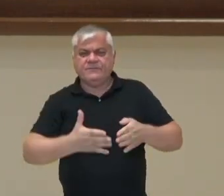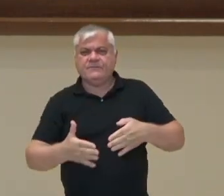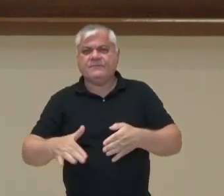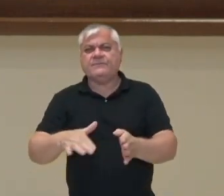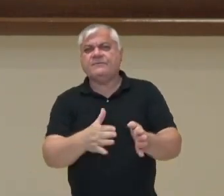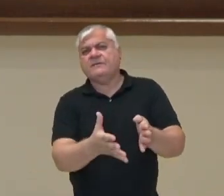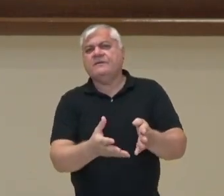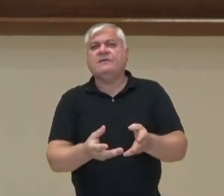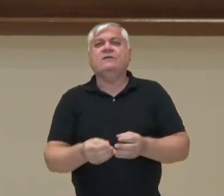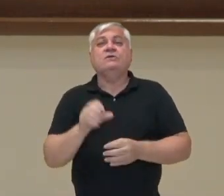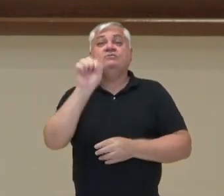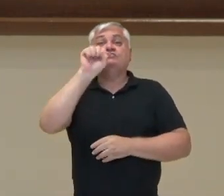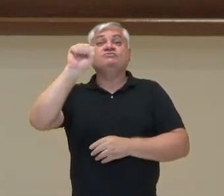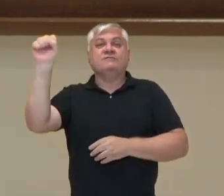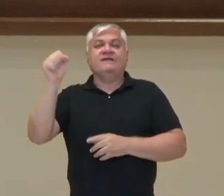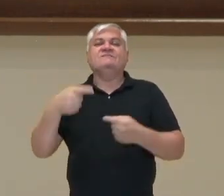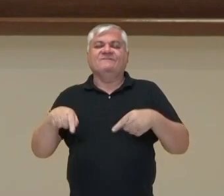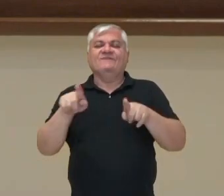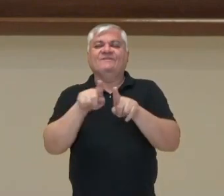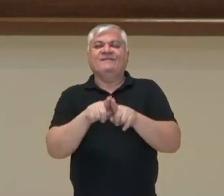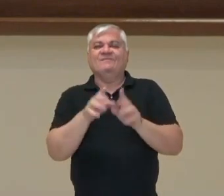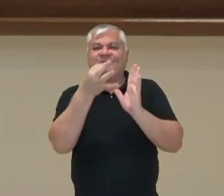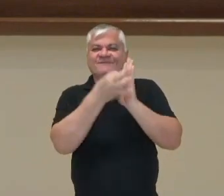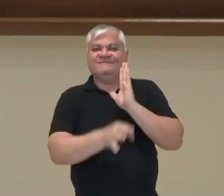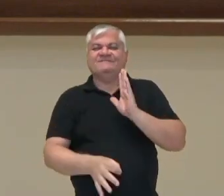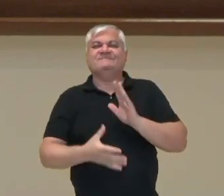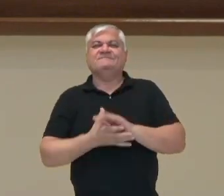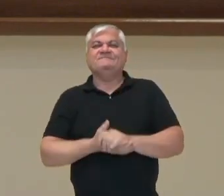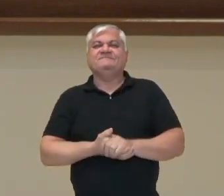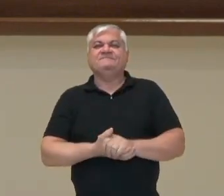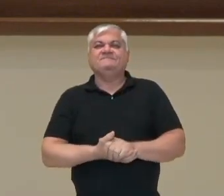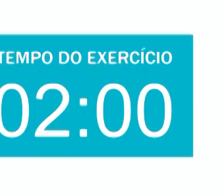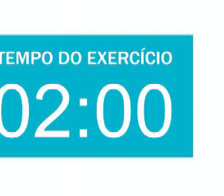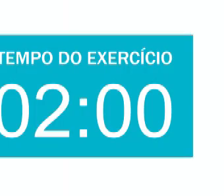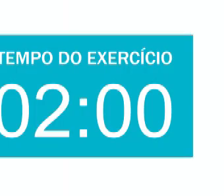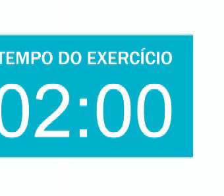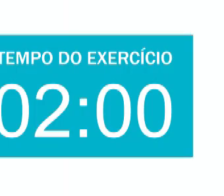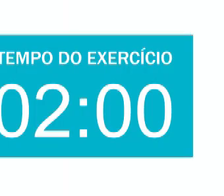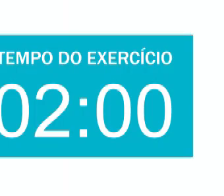da região sudeste, e nós voltamos em seguida com a correção.